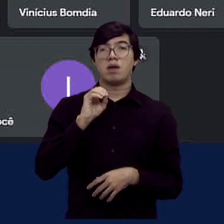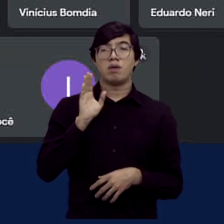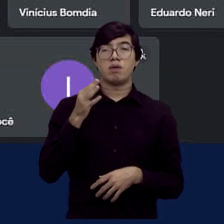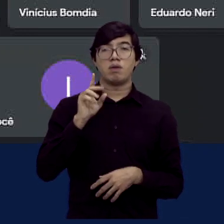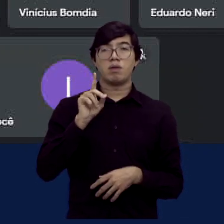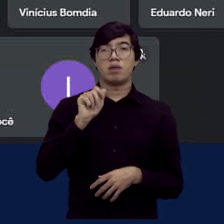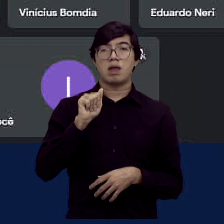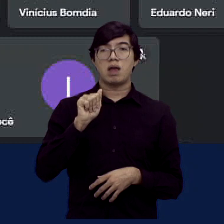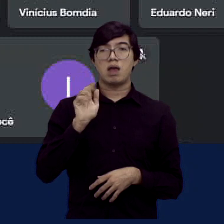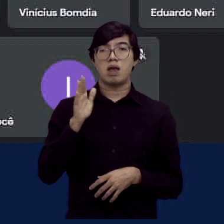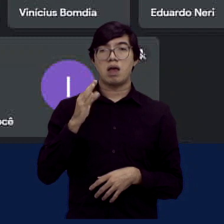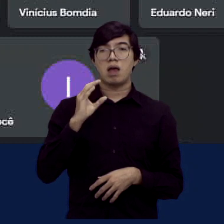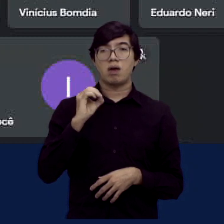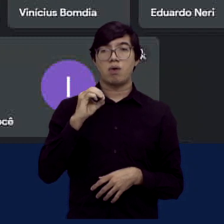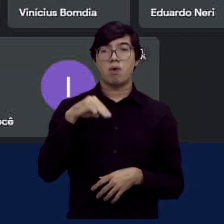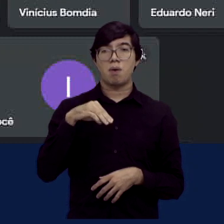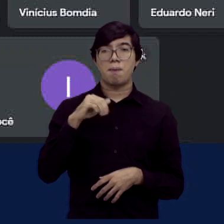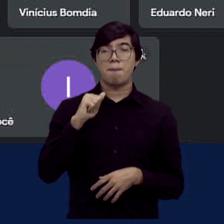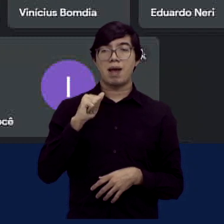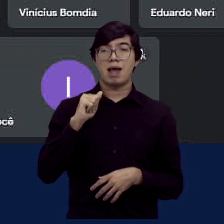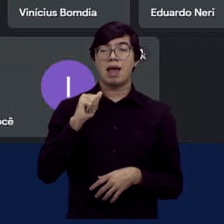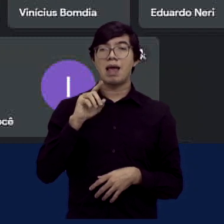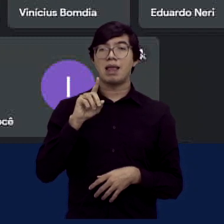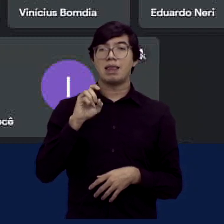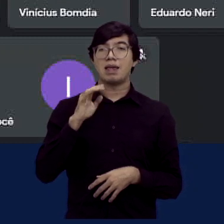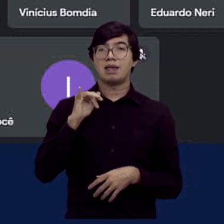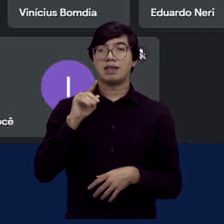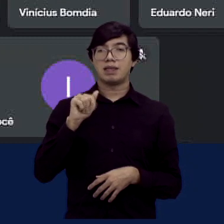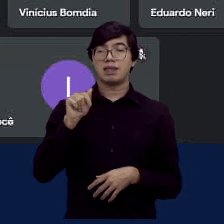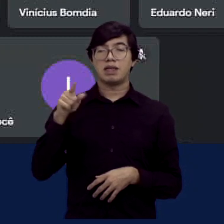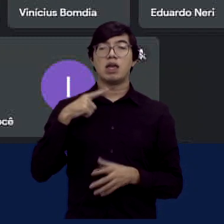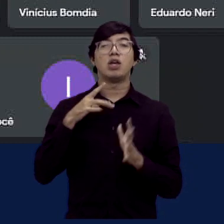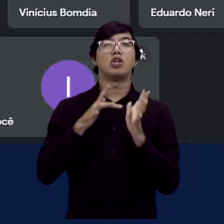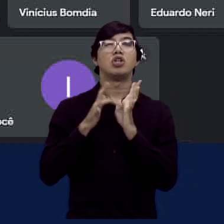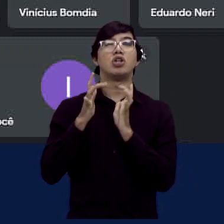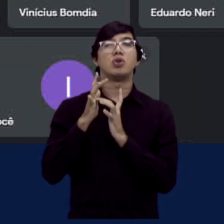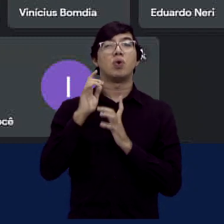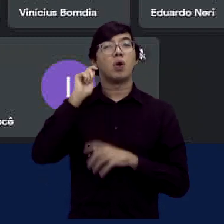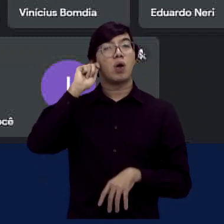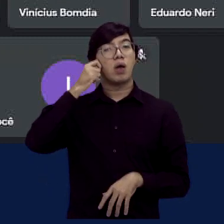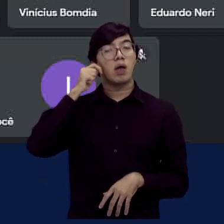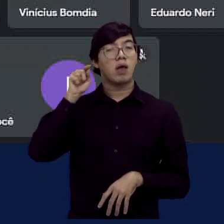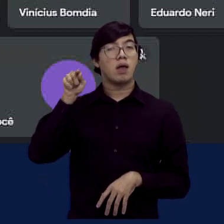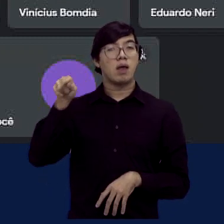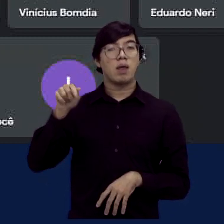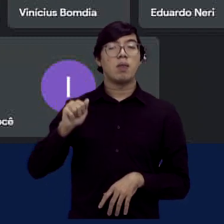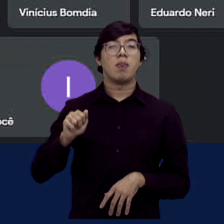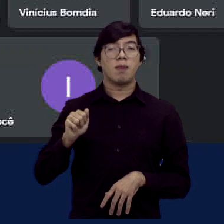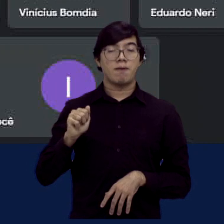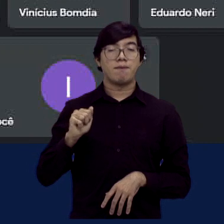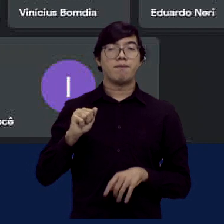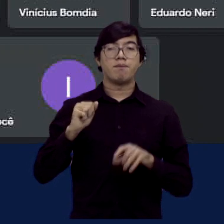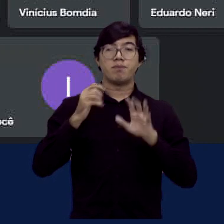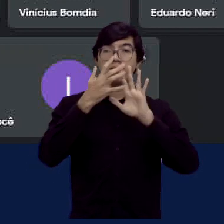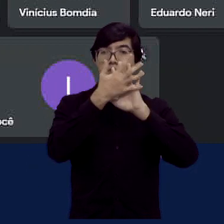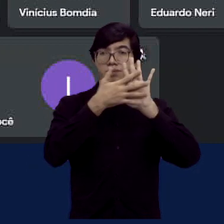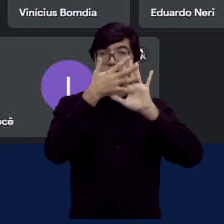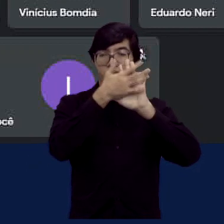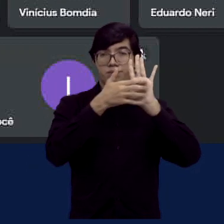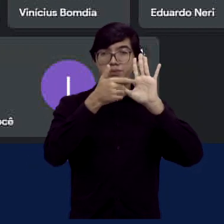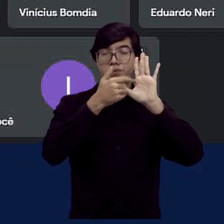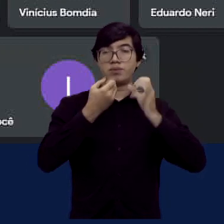negro. Só que a fala deixa de ser, dessa vez, uma fala bíblica e passa a ser uma fala humana. Então, uma figura